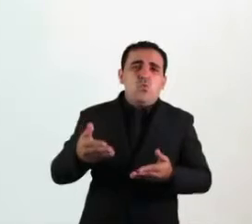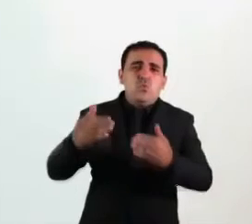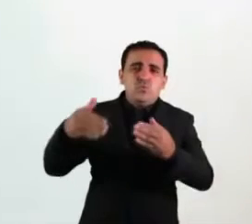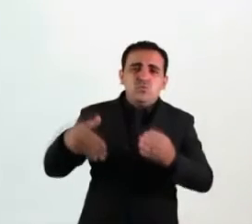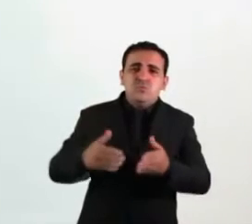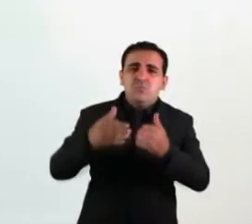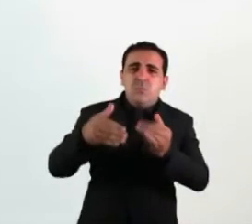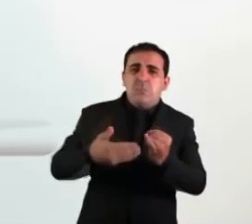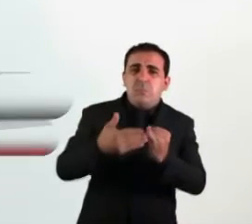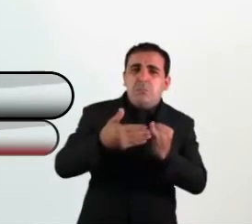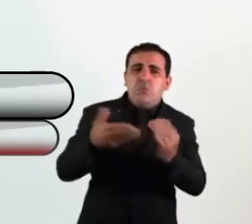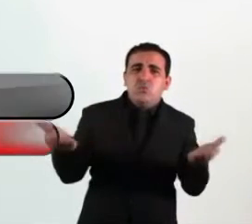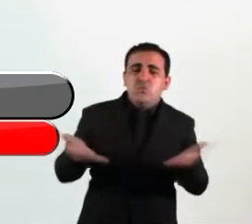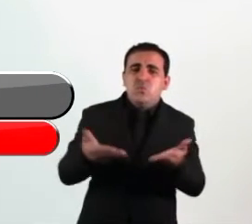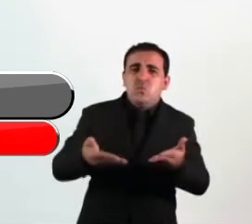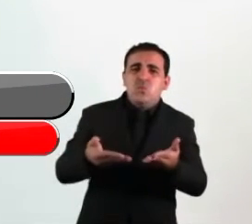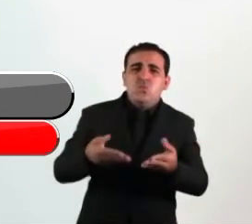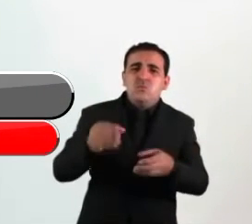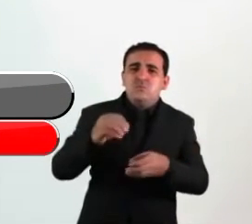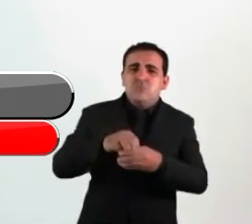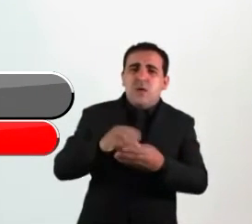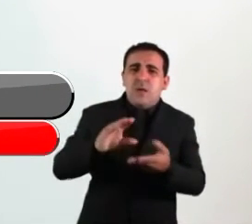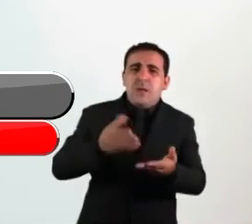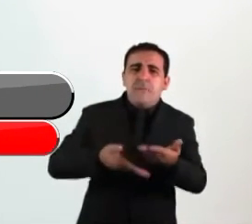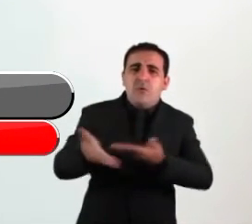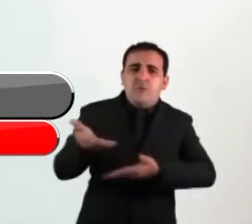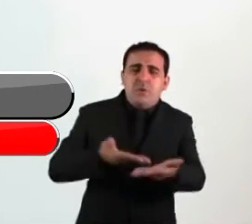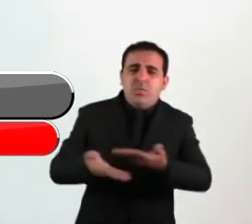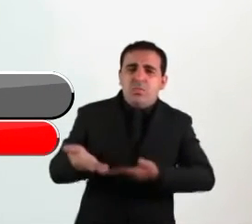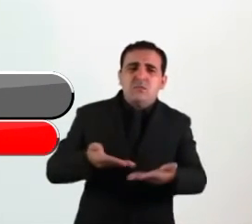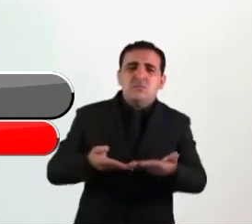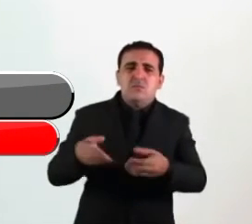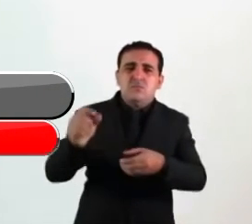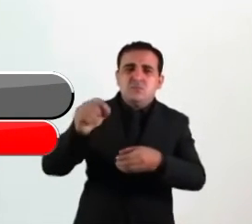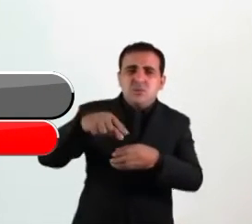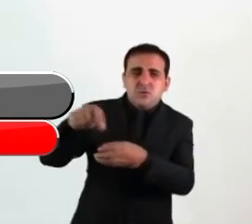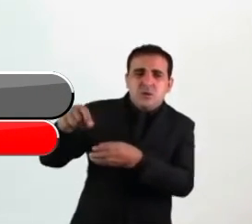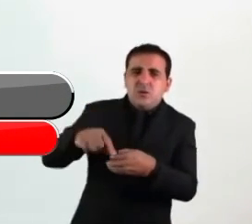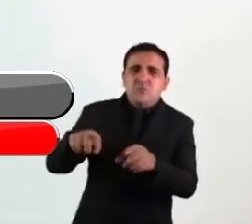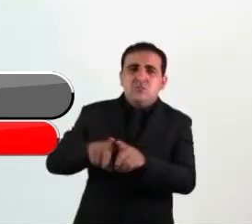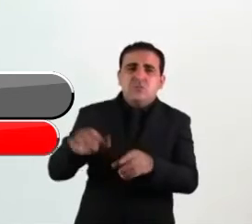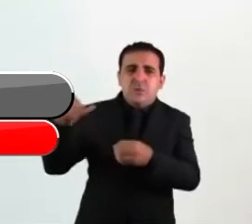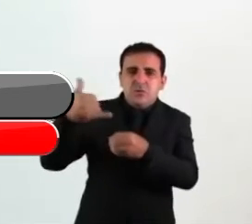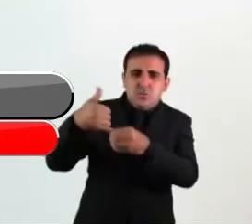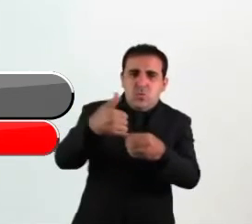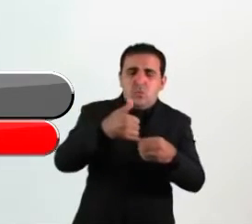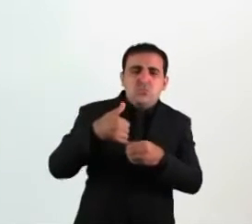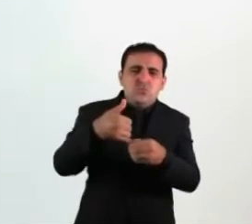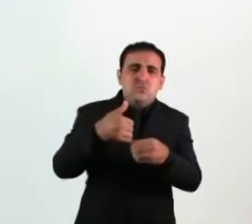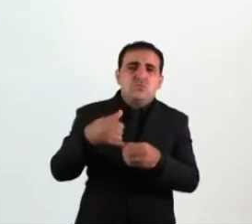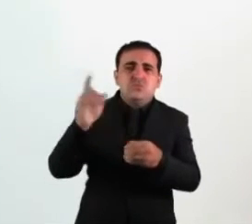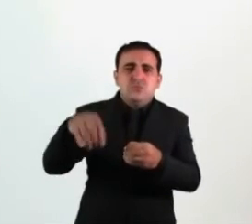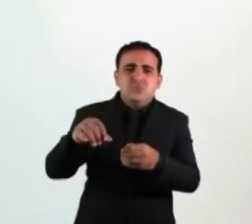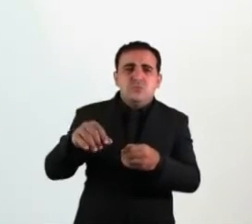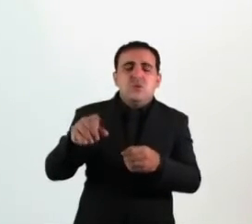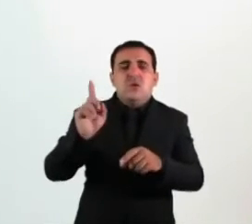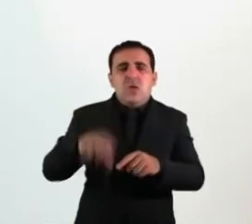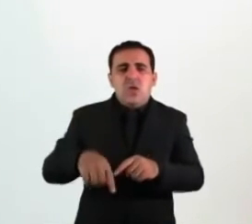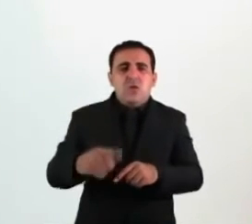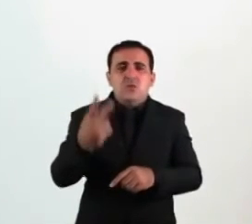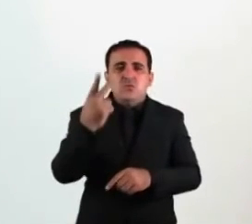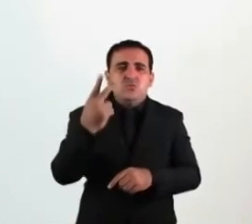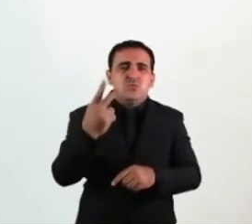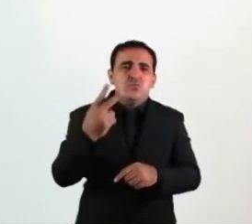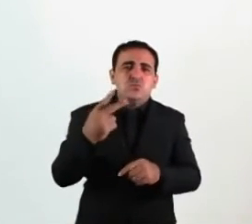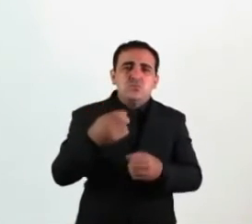país em movimentação de grãos e também de combustíveis. São duas grandes vocações assentadas